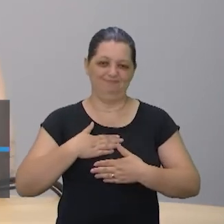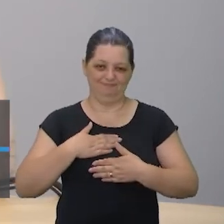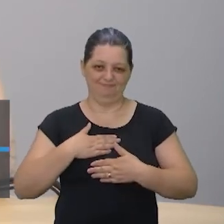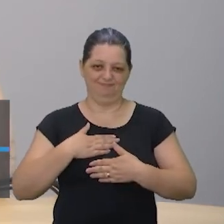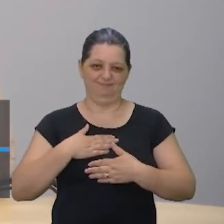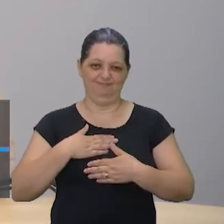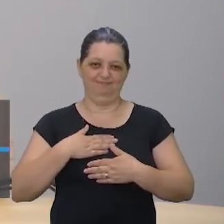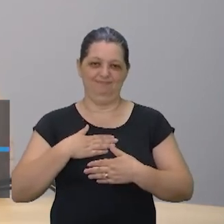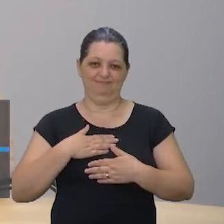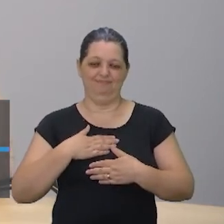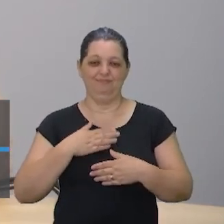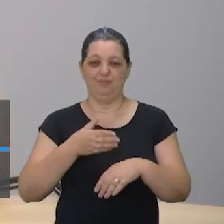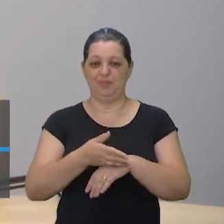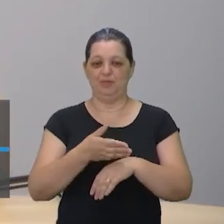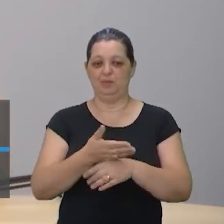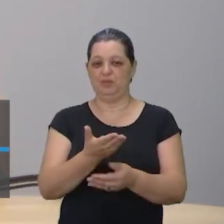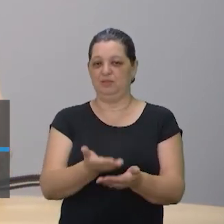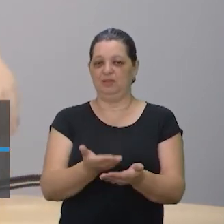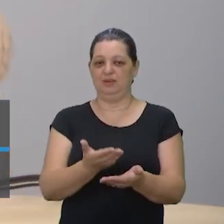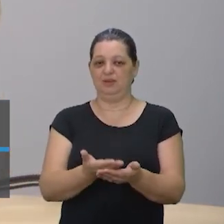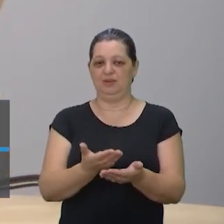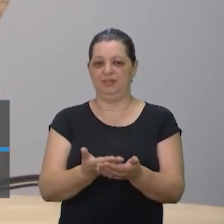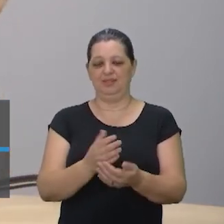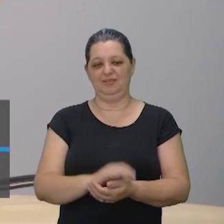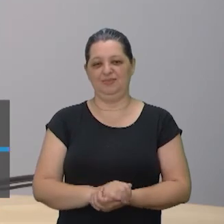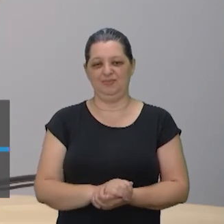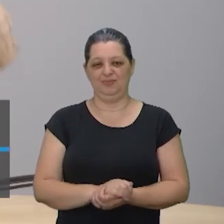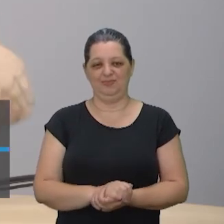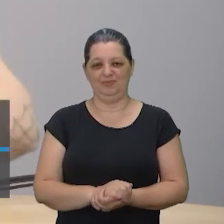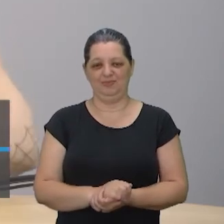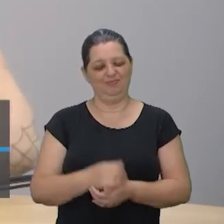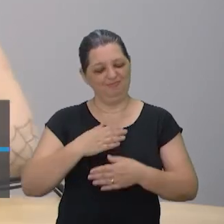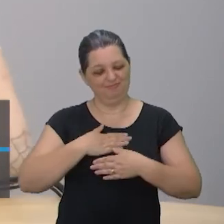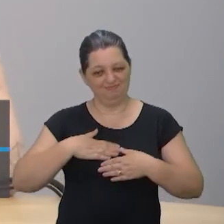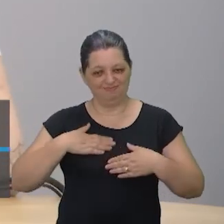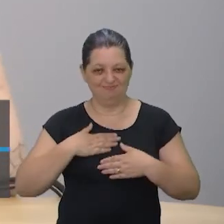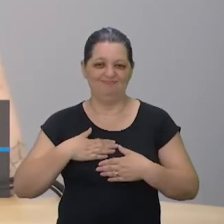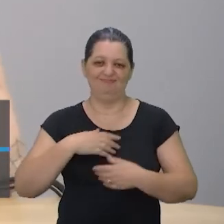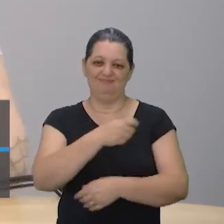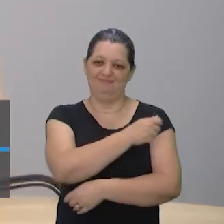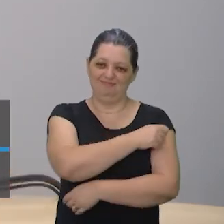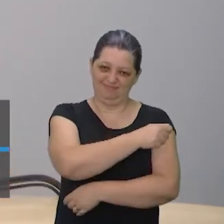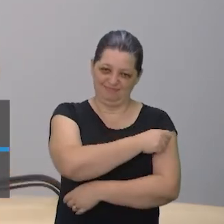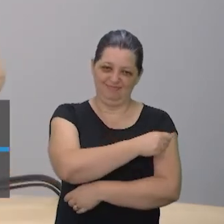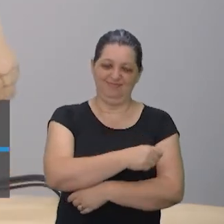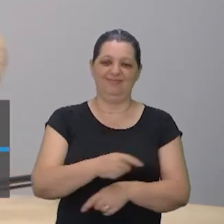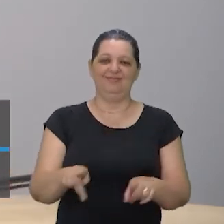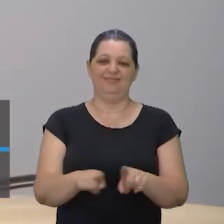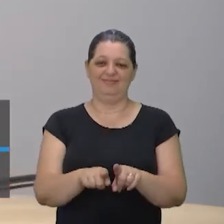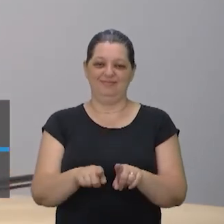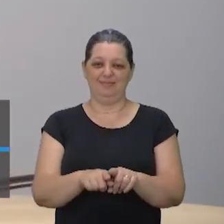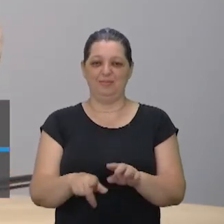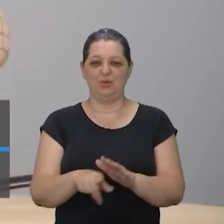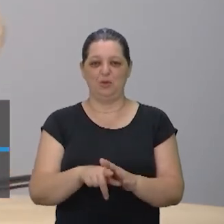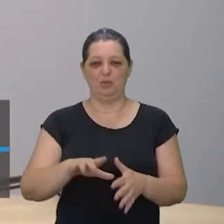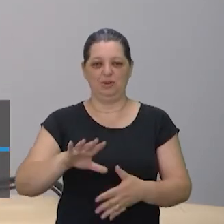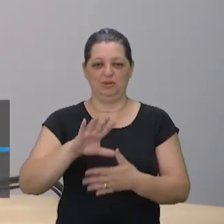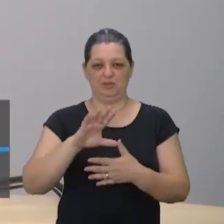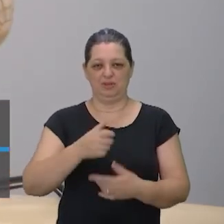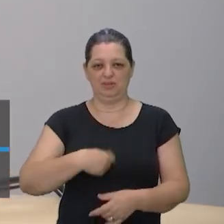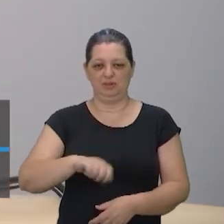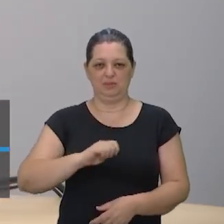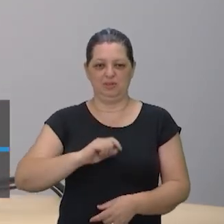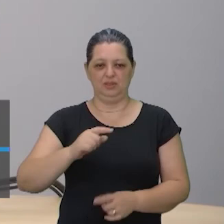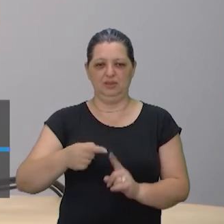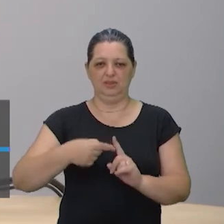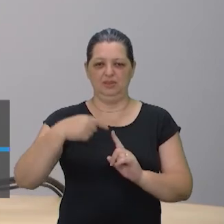você. Caros alumnos, que placer, nossa, que hablamos de América Espanhola. La outra